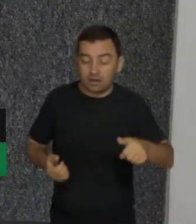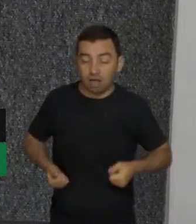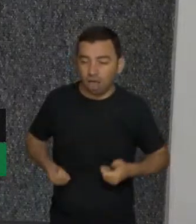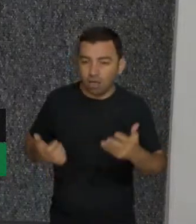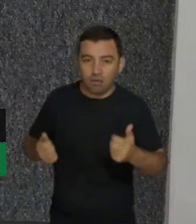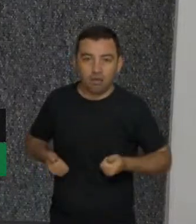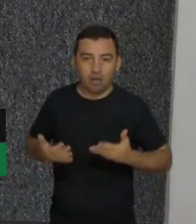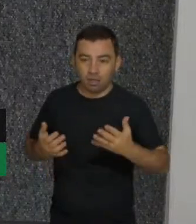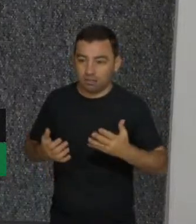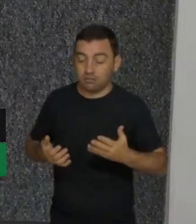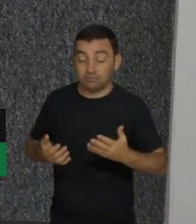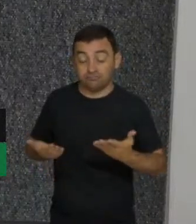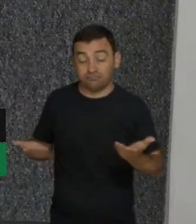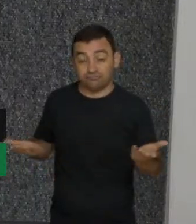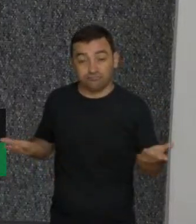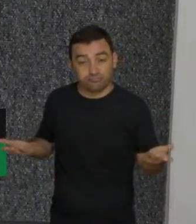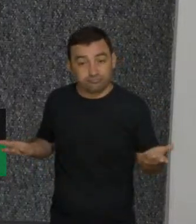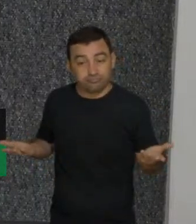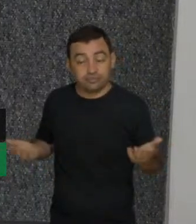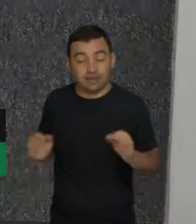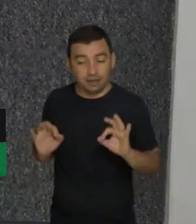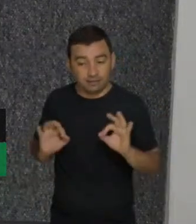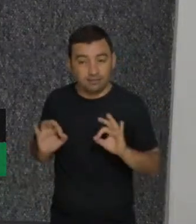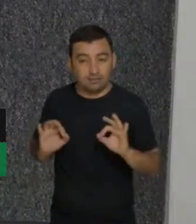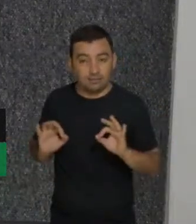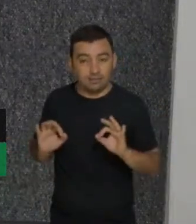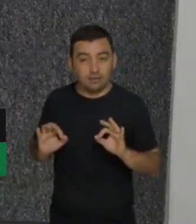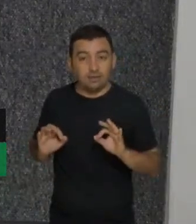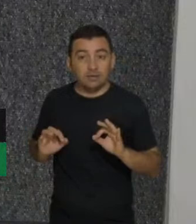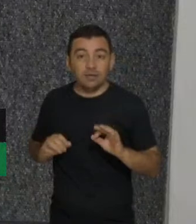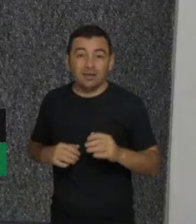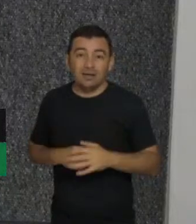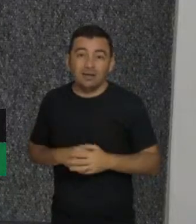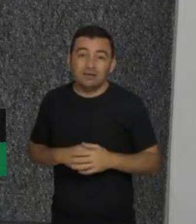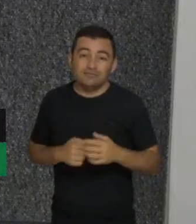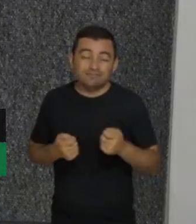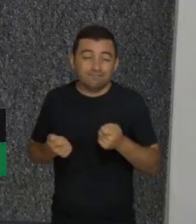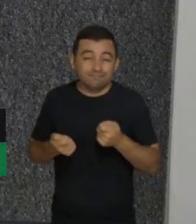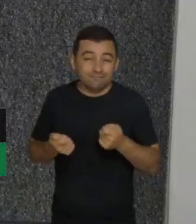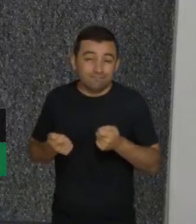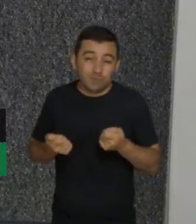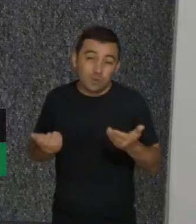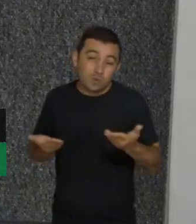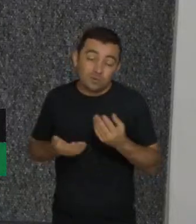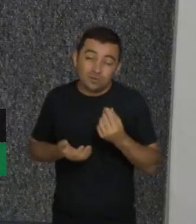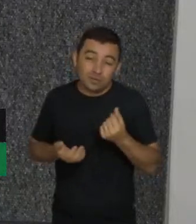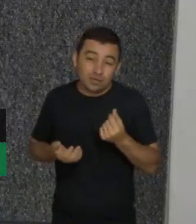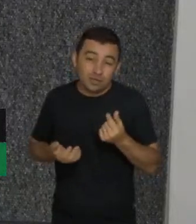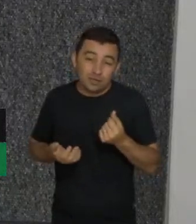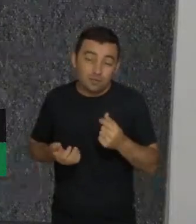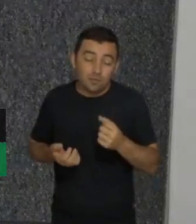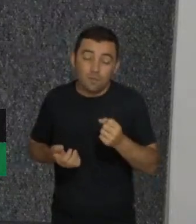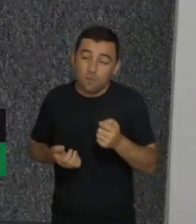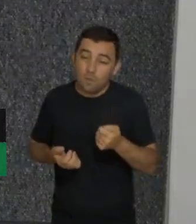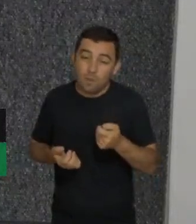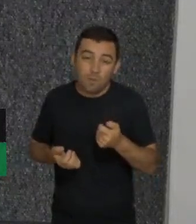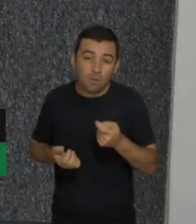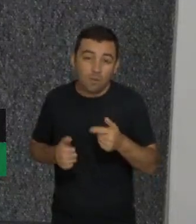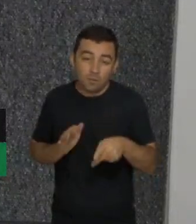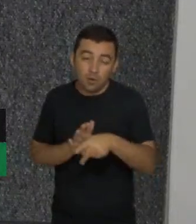toa e isso diz respeito aos minguados recursos que são disponibilizados para